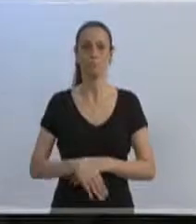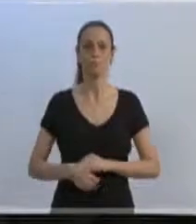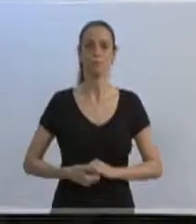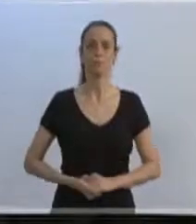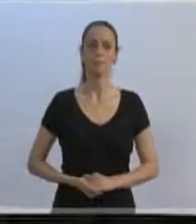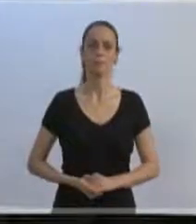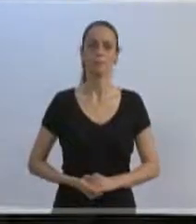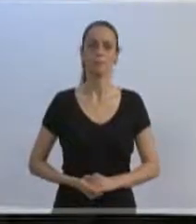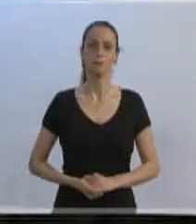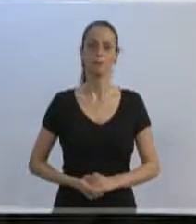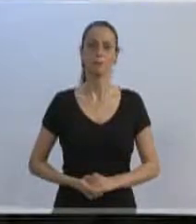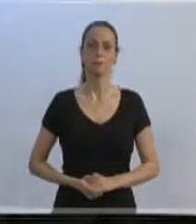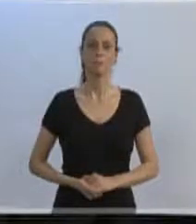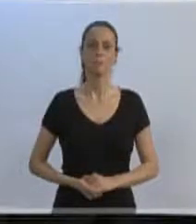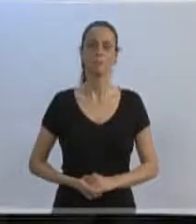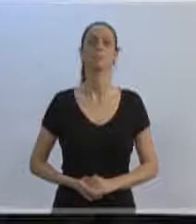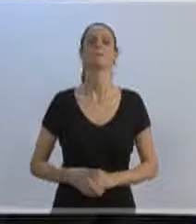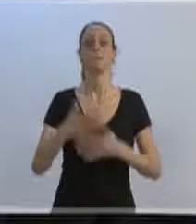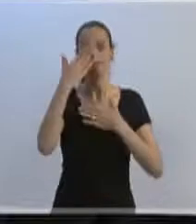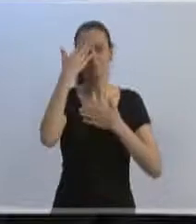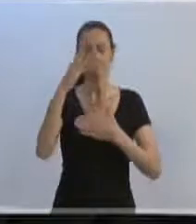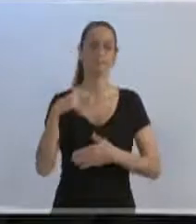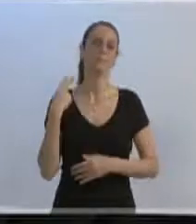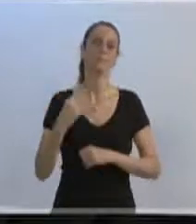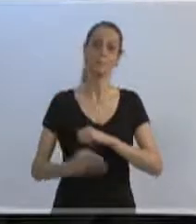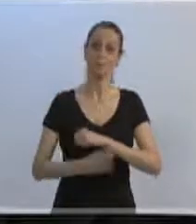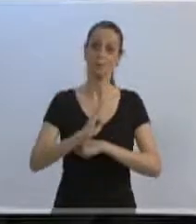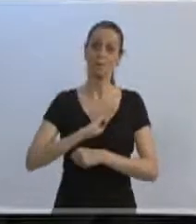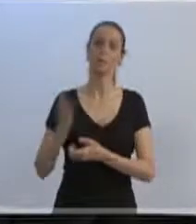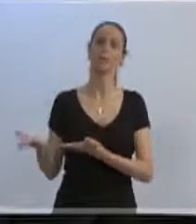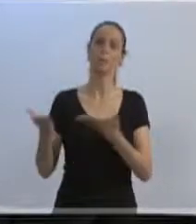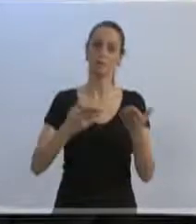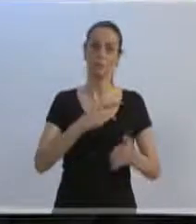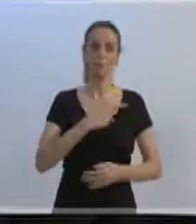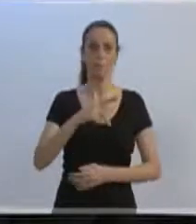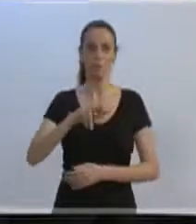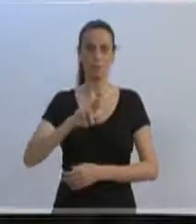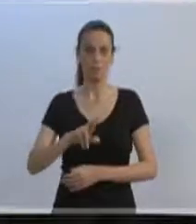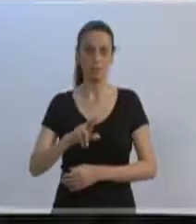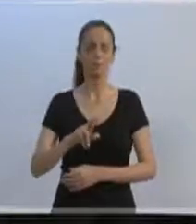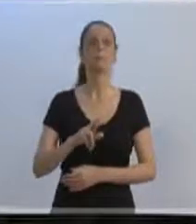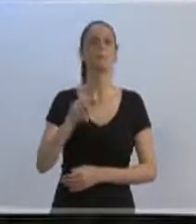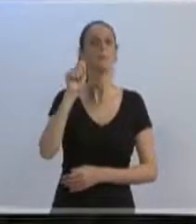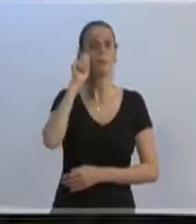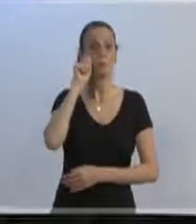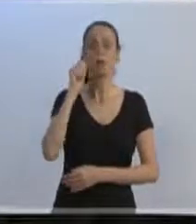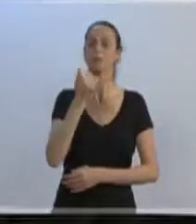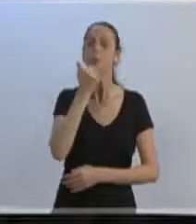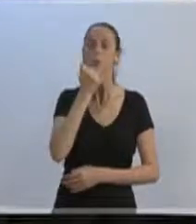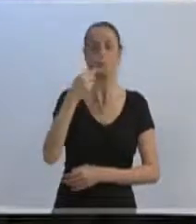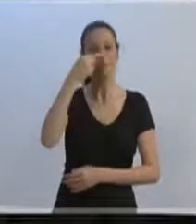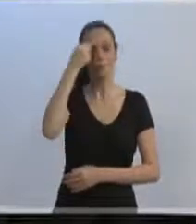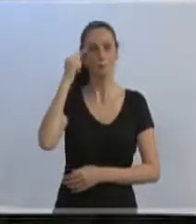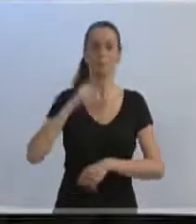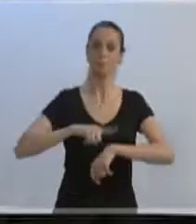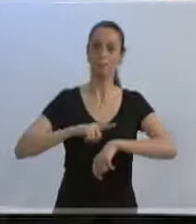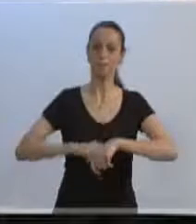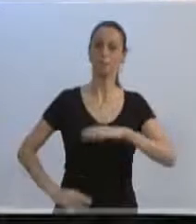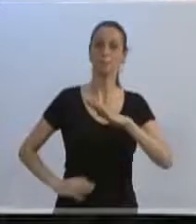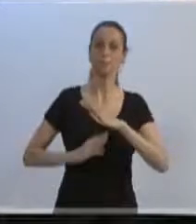obrigado vereador zeca convida agora pela bancada do pr o vereador ailton de souza o itu com o tempo de 7